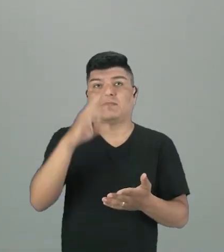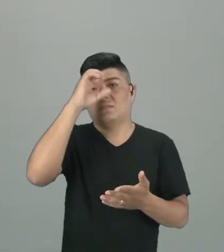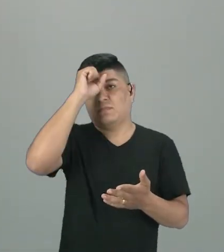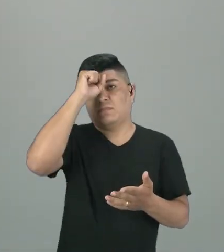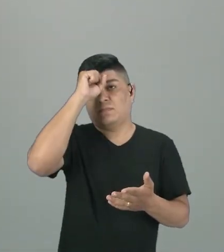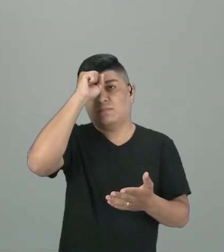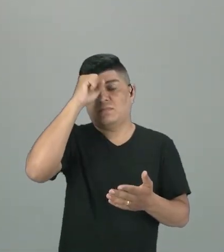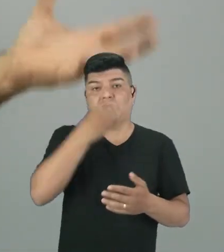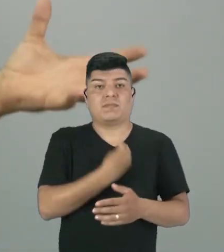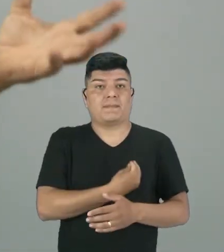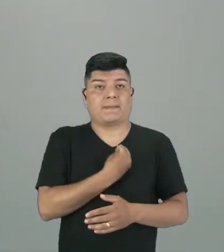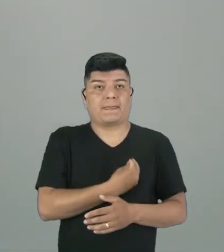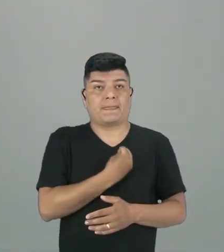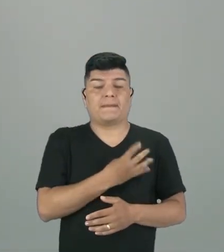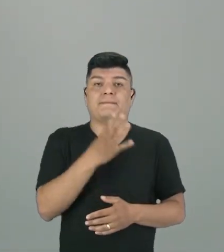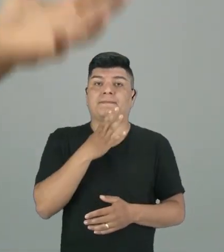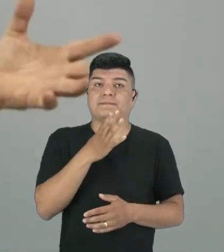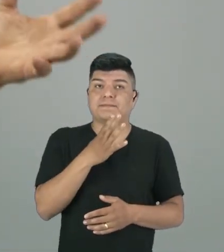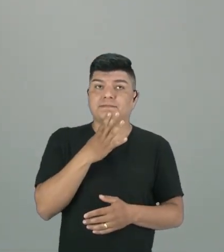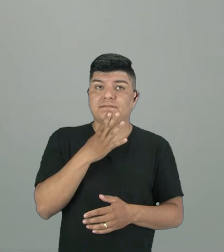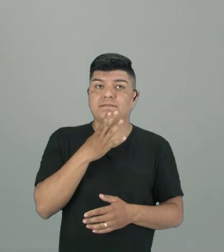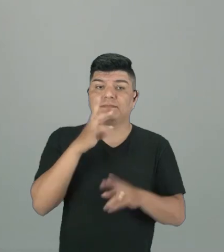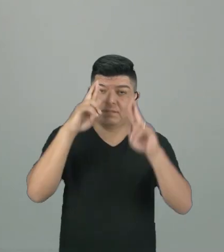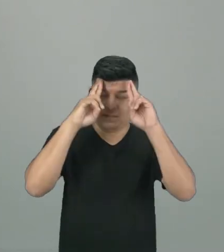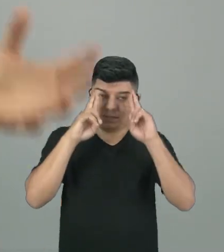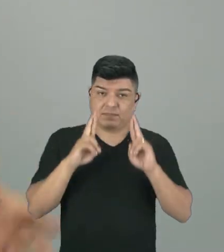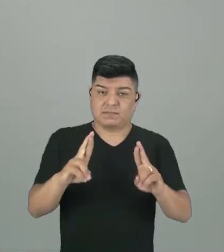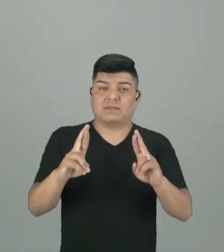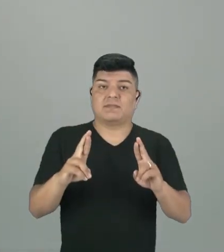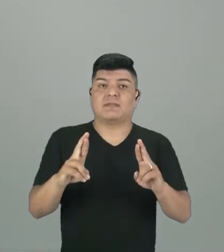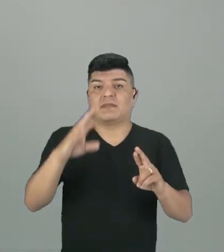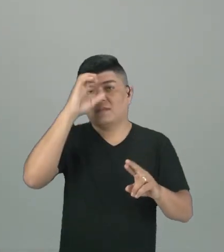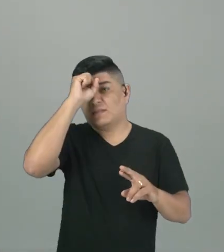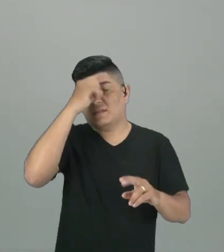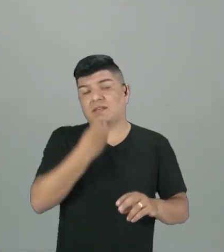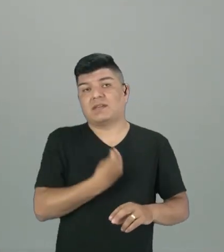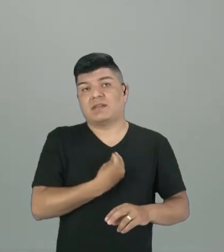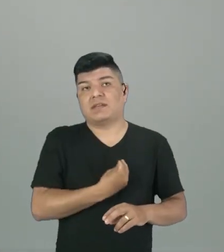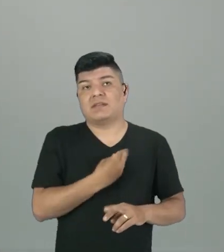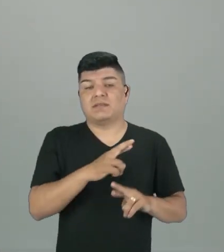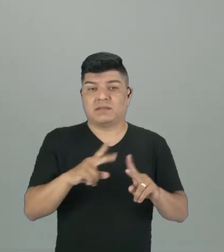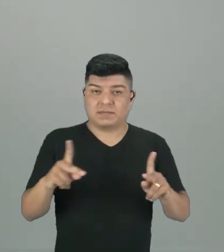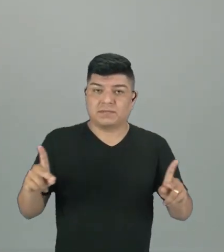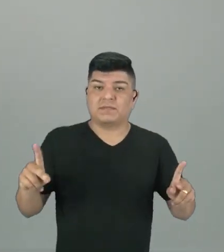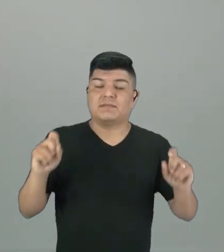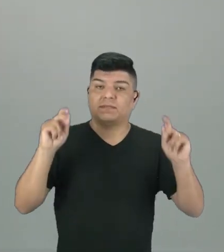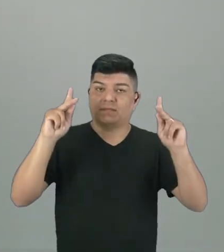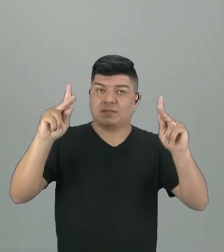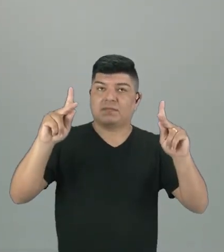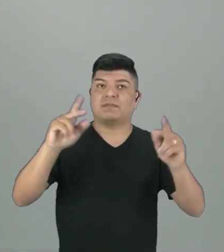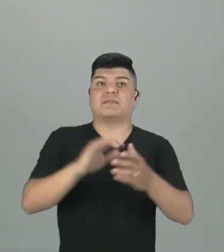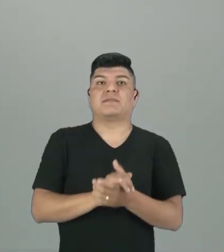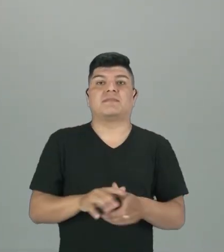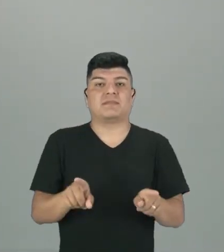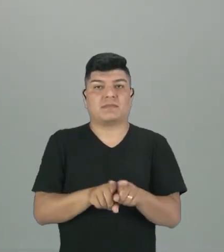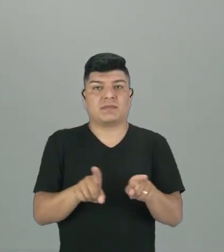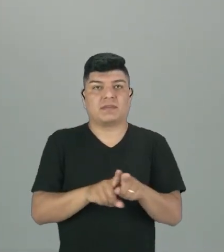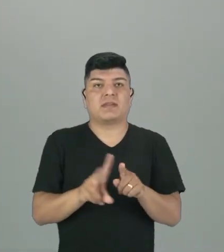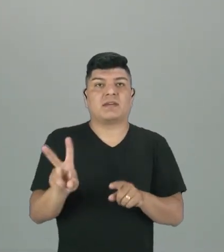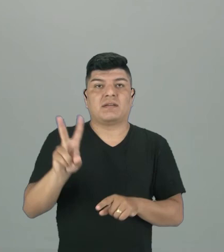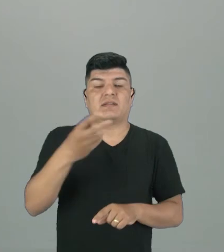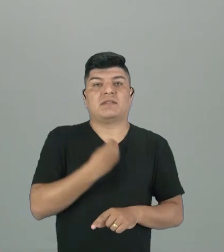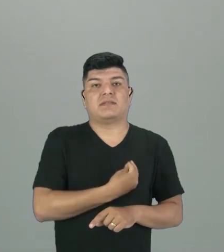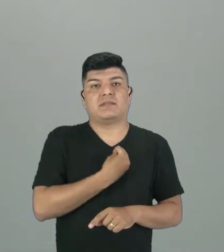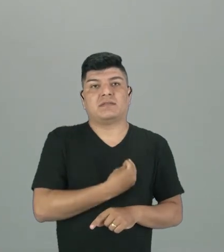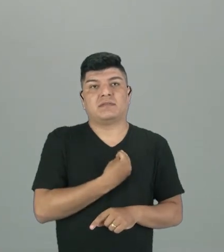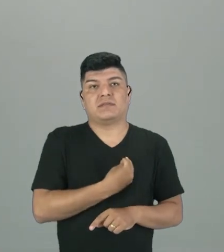aprender a conviver, conhecer e respeitar, aprender a conviver com essa diversidade, ok? Isso também é valorização